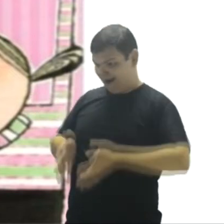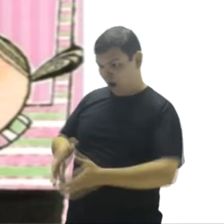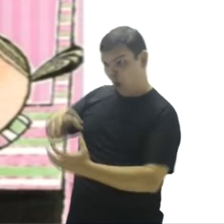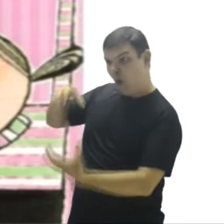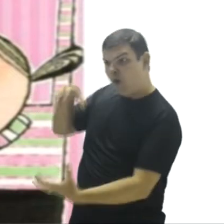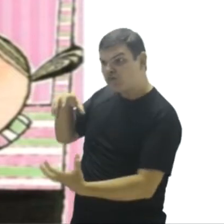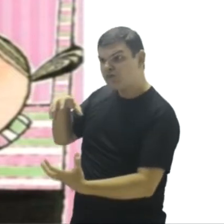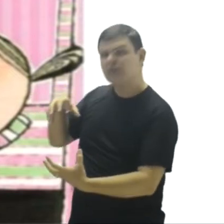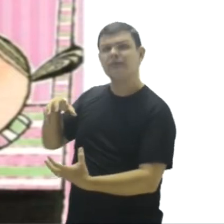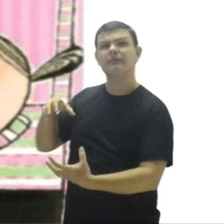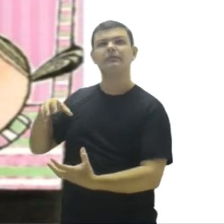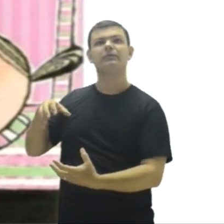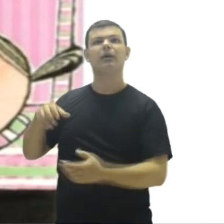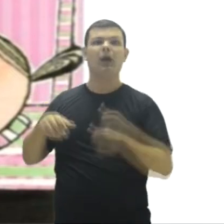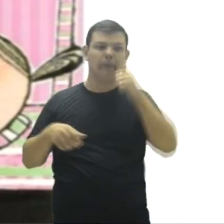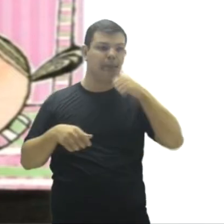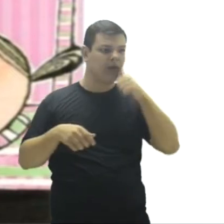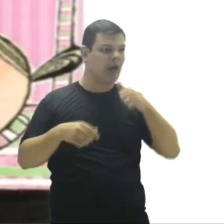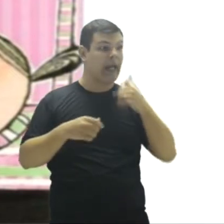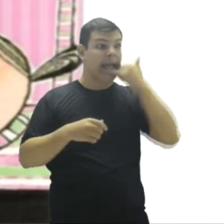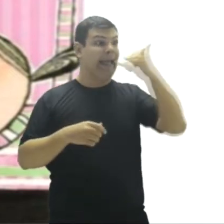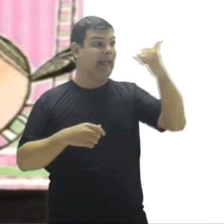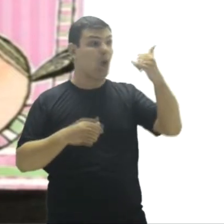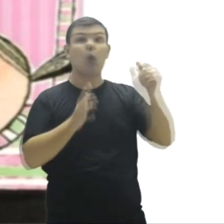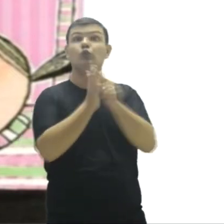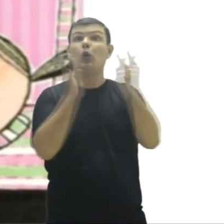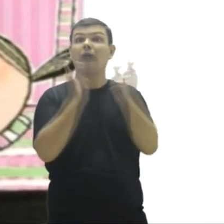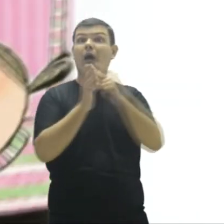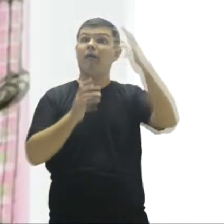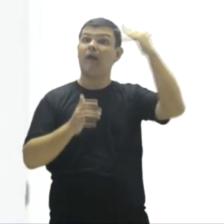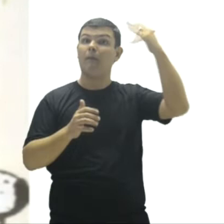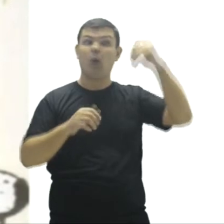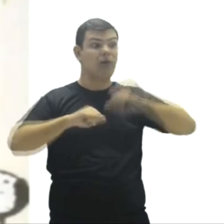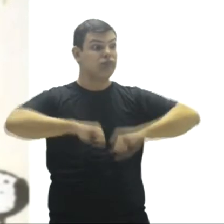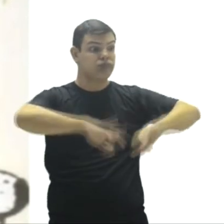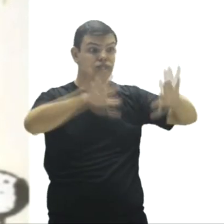ovo. A mulher do fazendeiro ligou para o jornal da cidade.